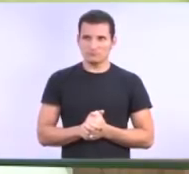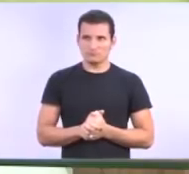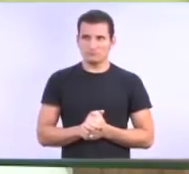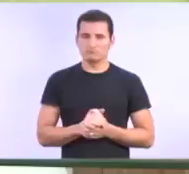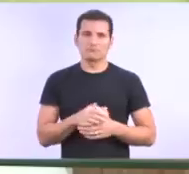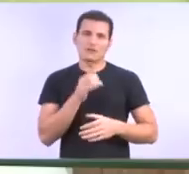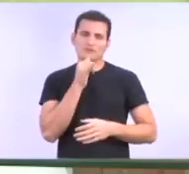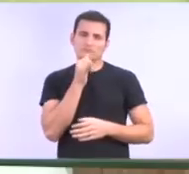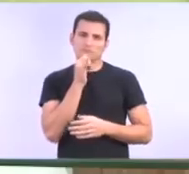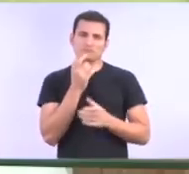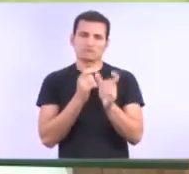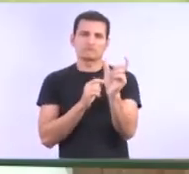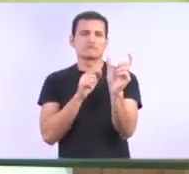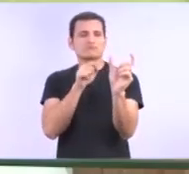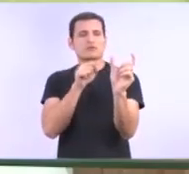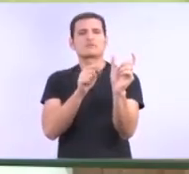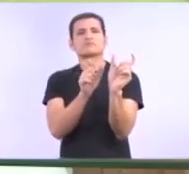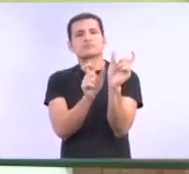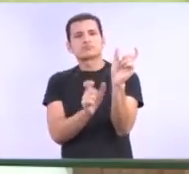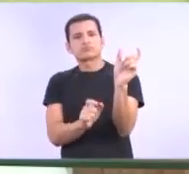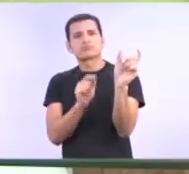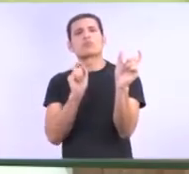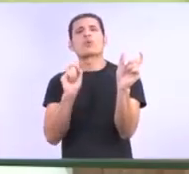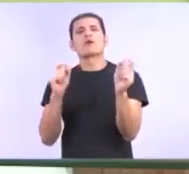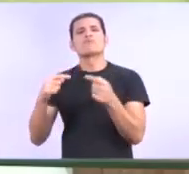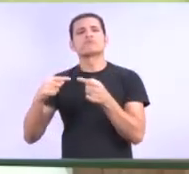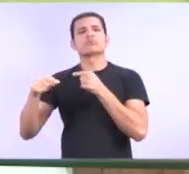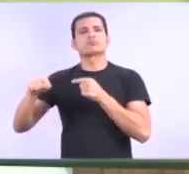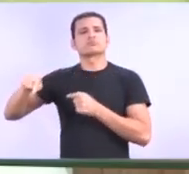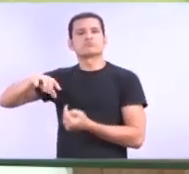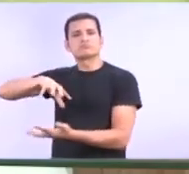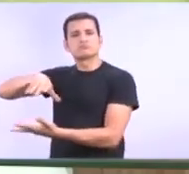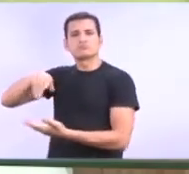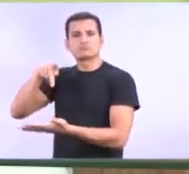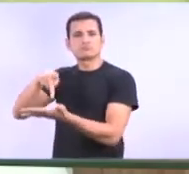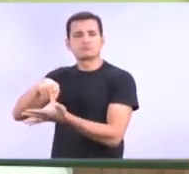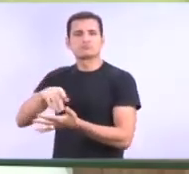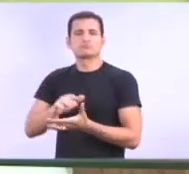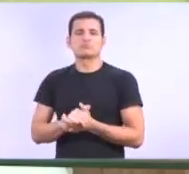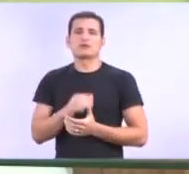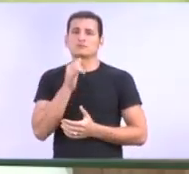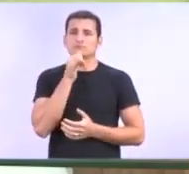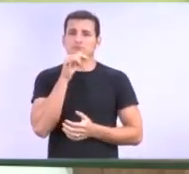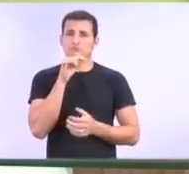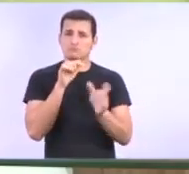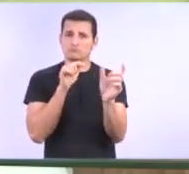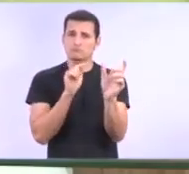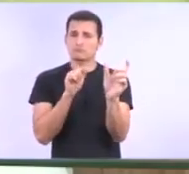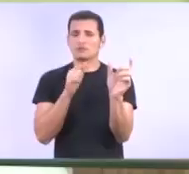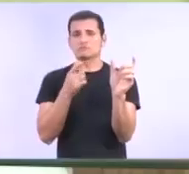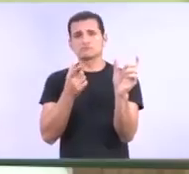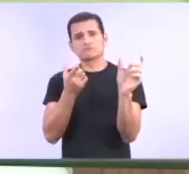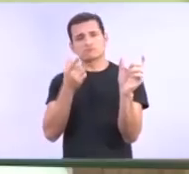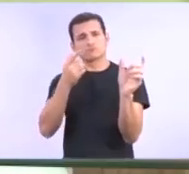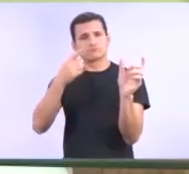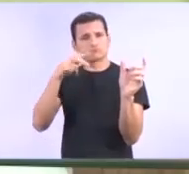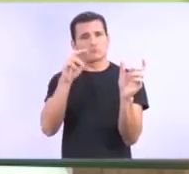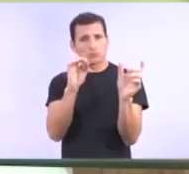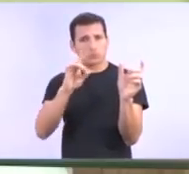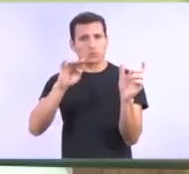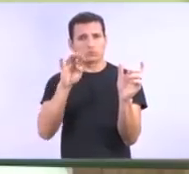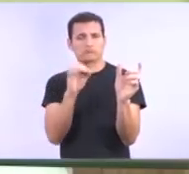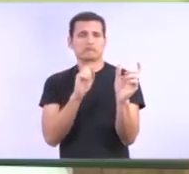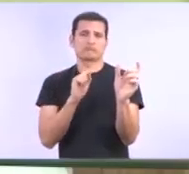real, vamos imaginar assim. O próprio valor do produto, um valor negativo, seria praticamente